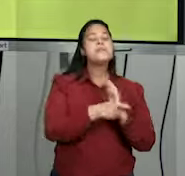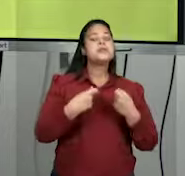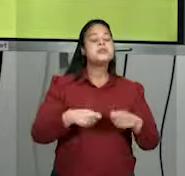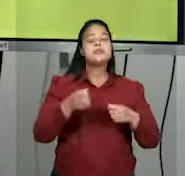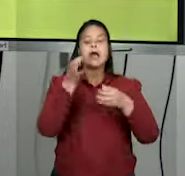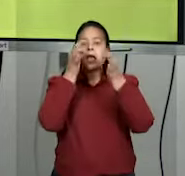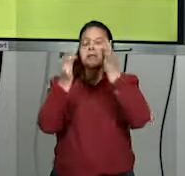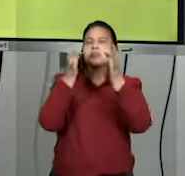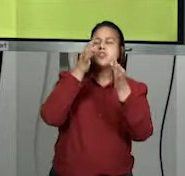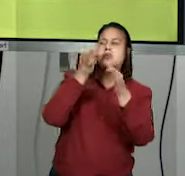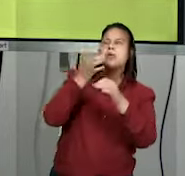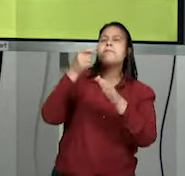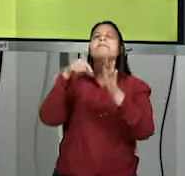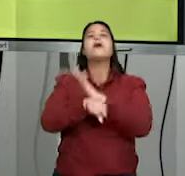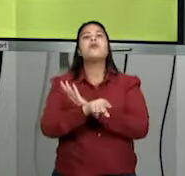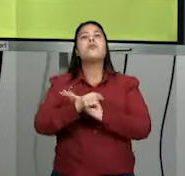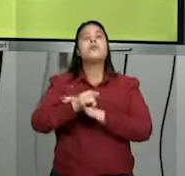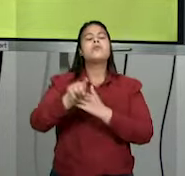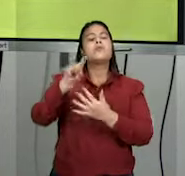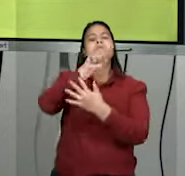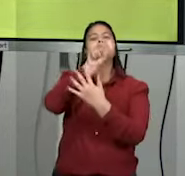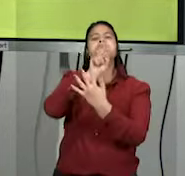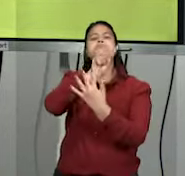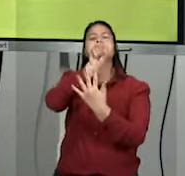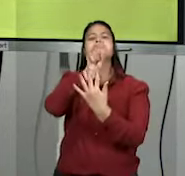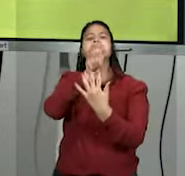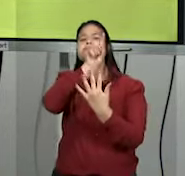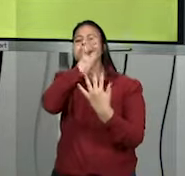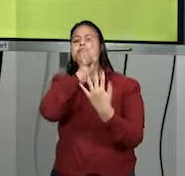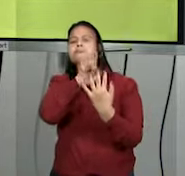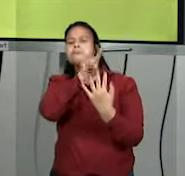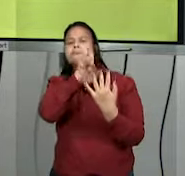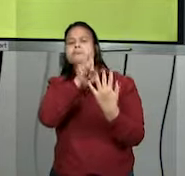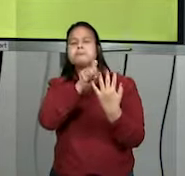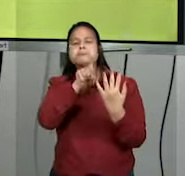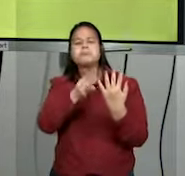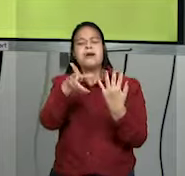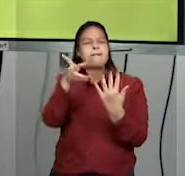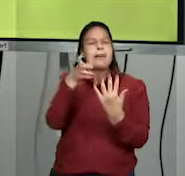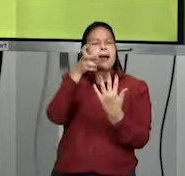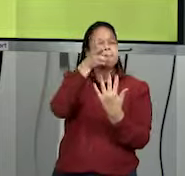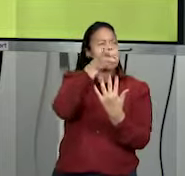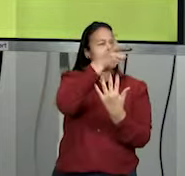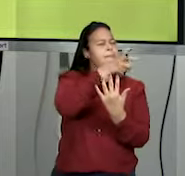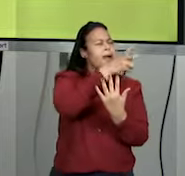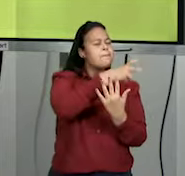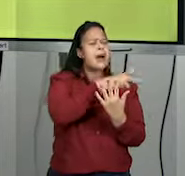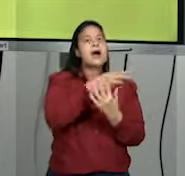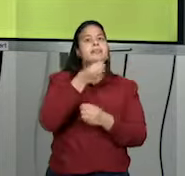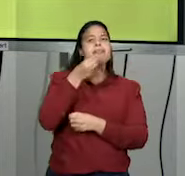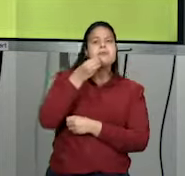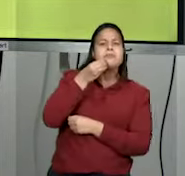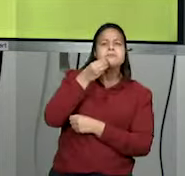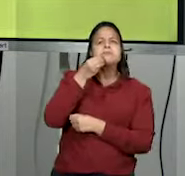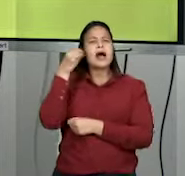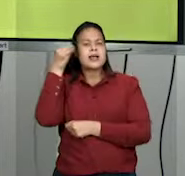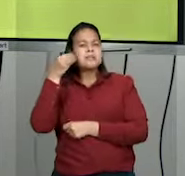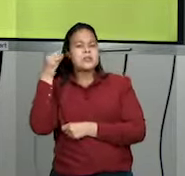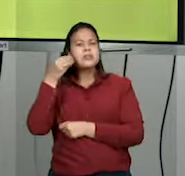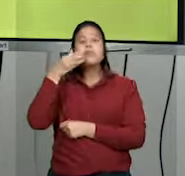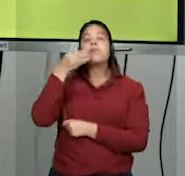faz indagações, levanta hipóteses, observa as evidências, testa o que é preciso ser testado, o que pode ser